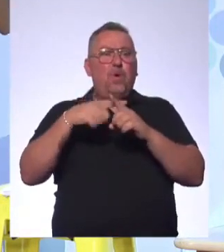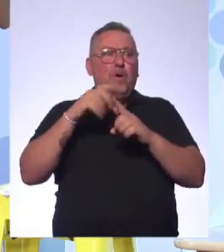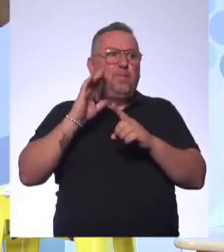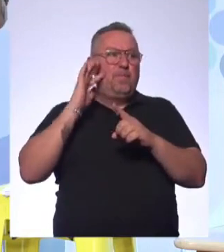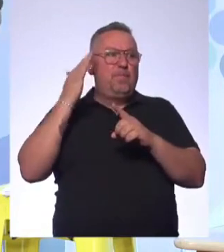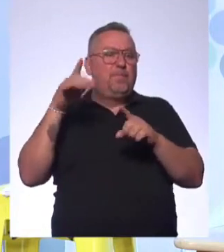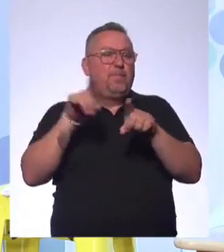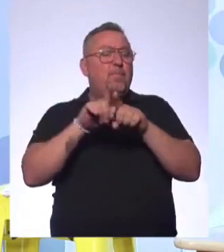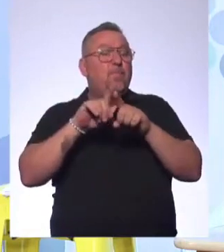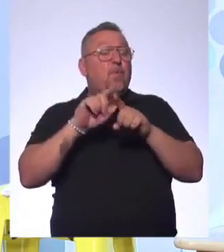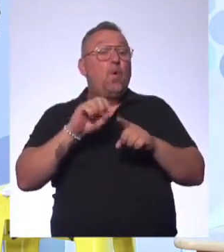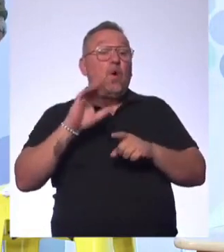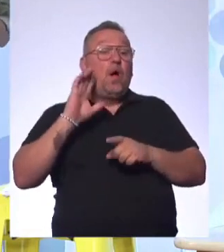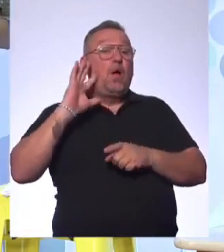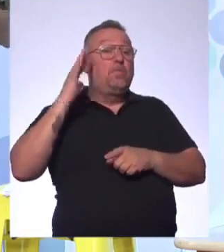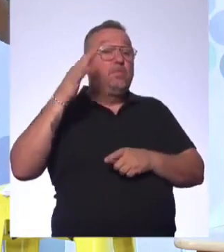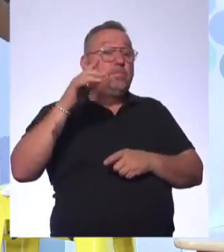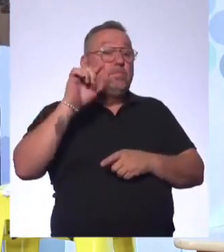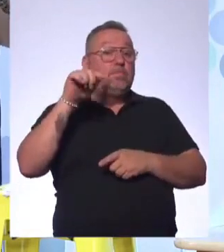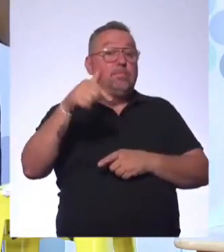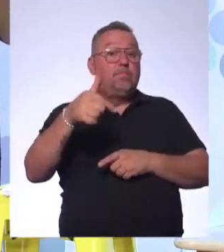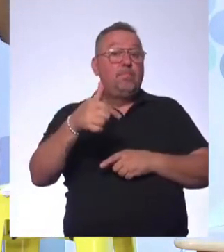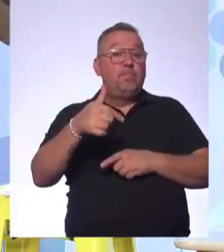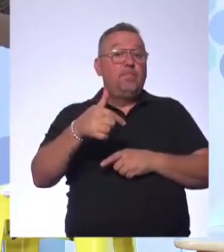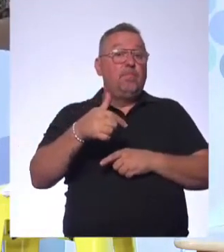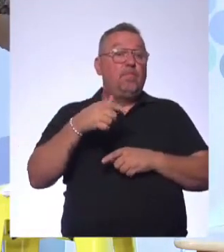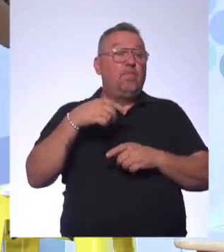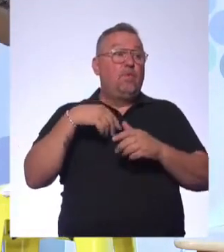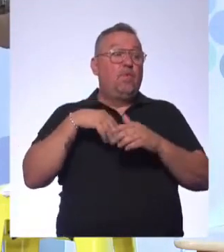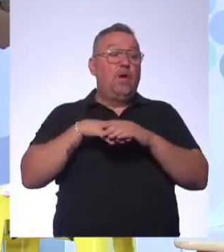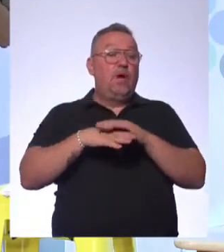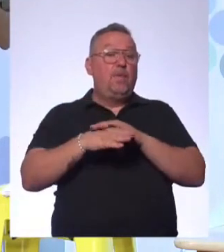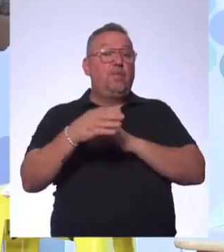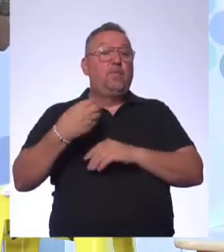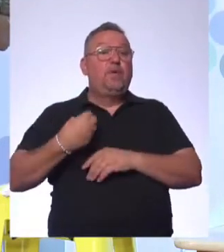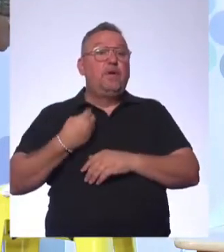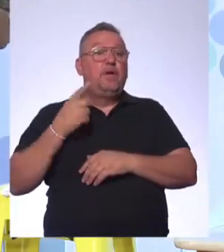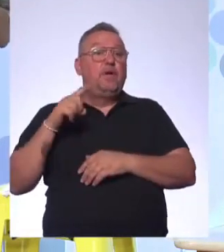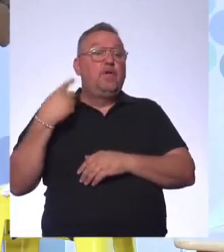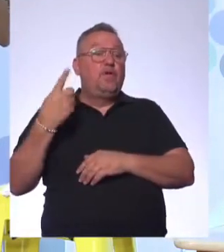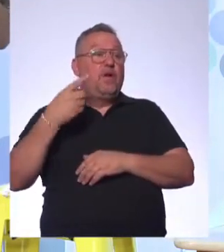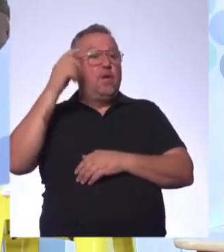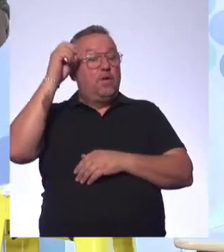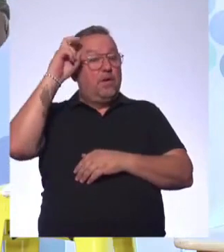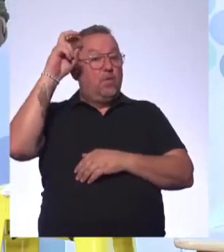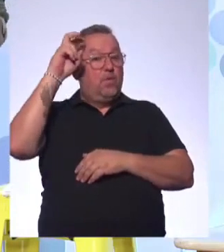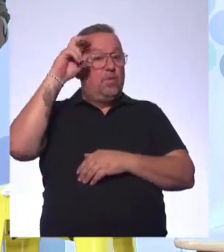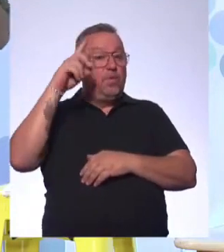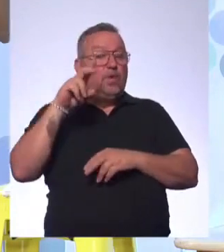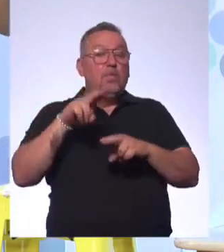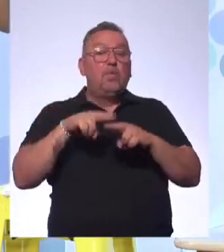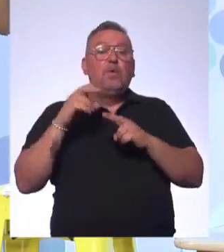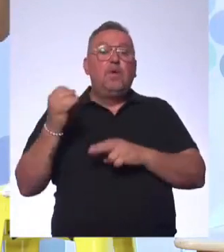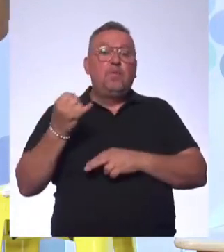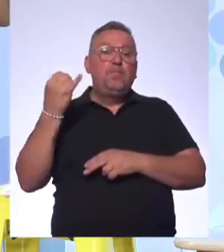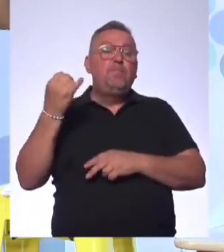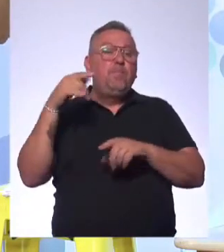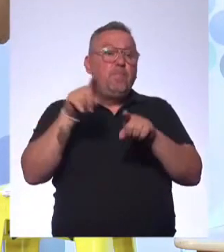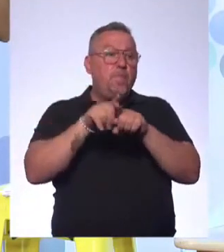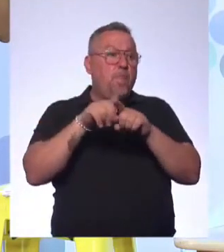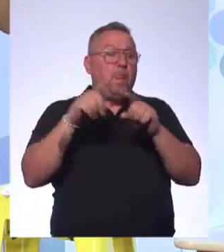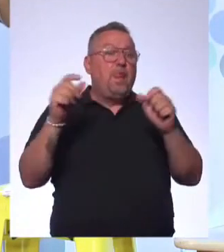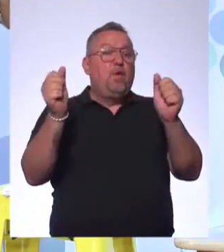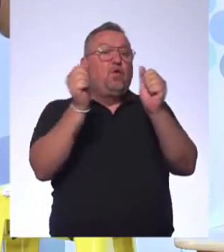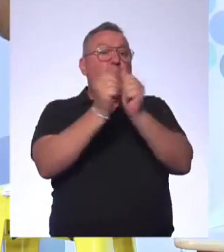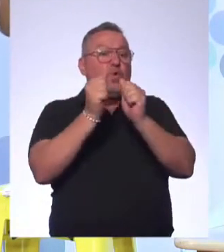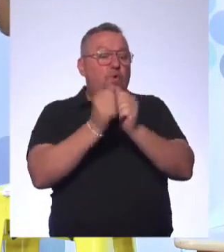as consequências de um determinado hábito presente na nossa cultura. Por isso que ele é tão importante, junto,